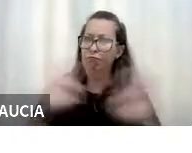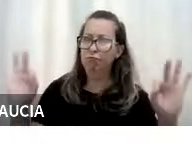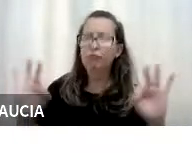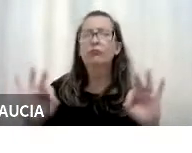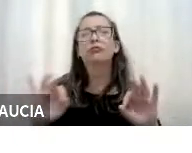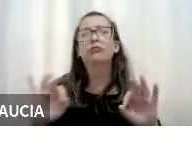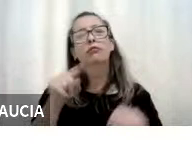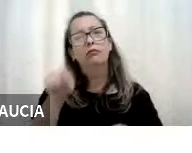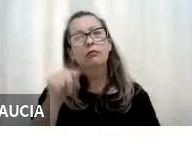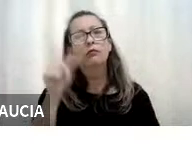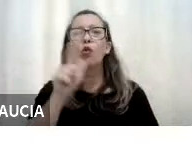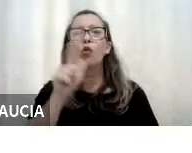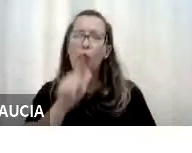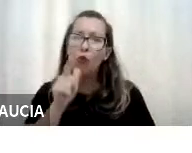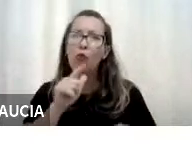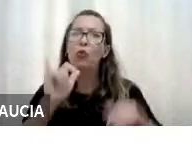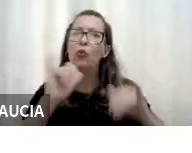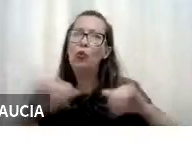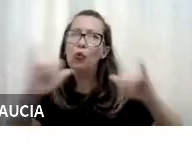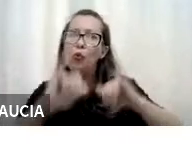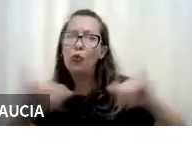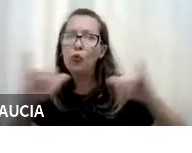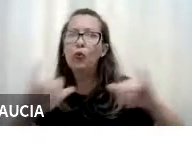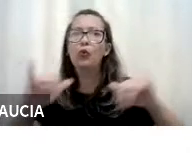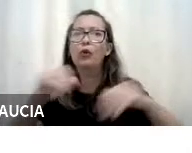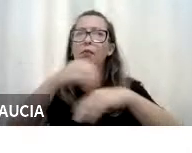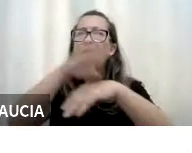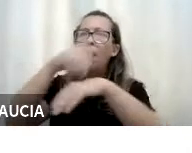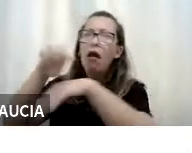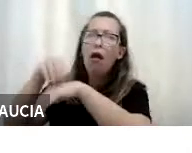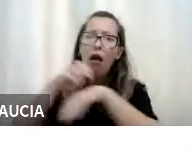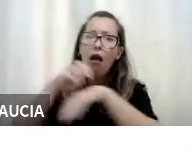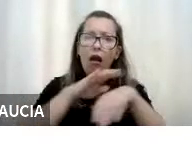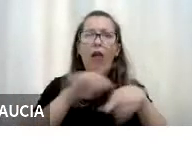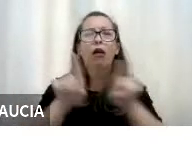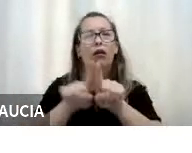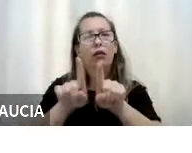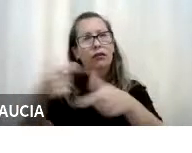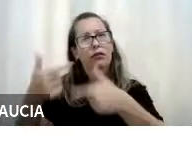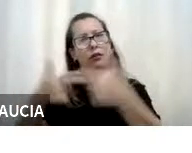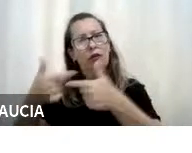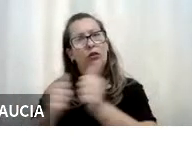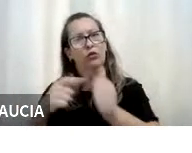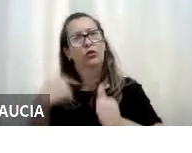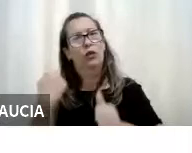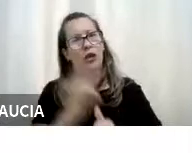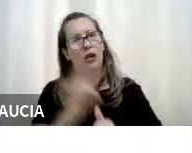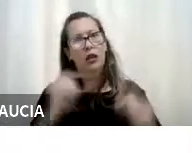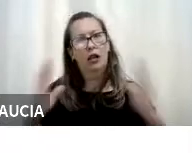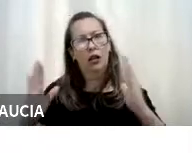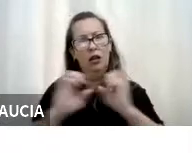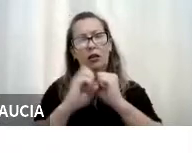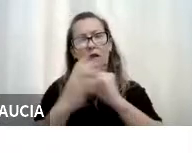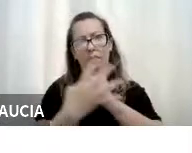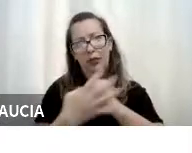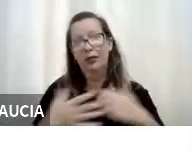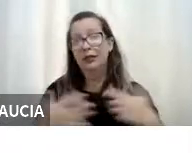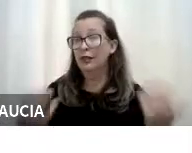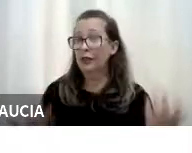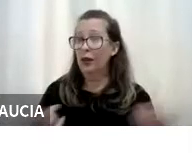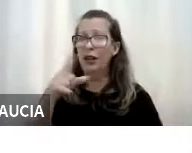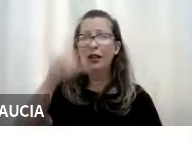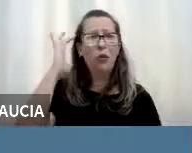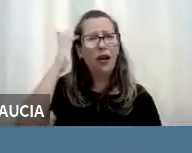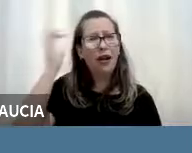conseguiu passar os recados e trabalhar junto com a gente nesse período da pandemia. Eu acho que esse é o último